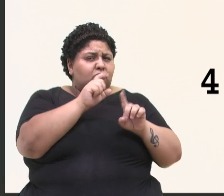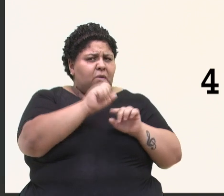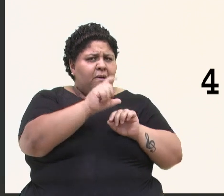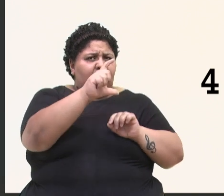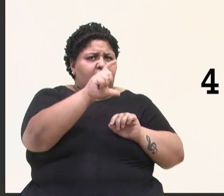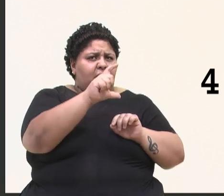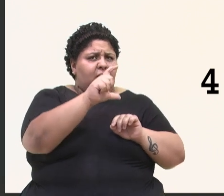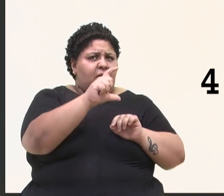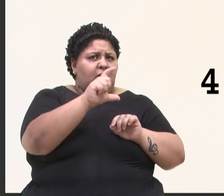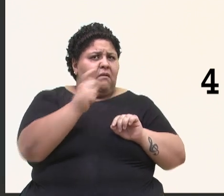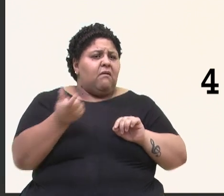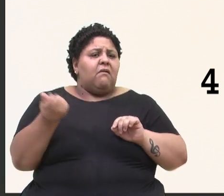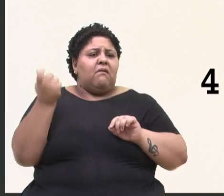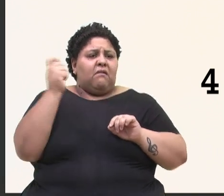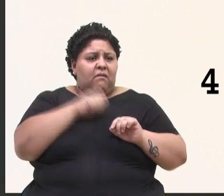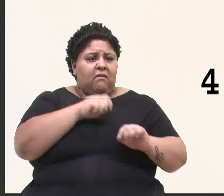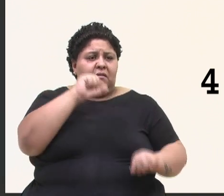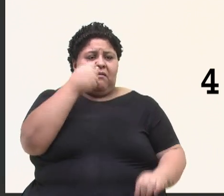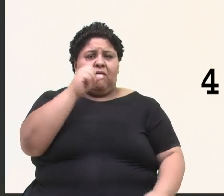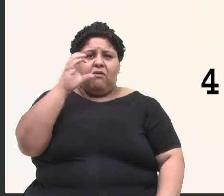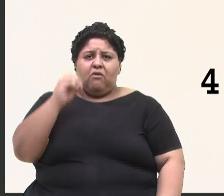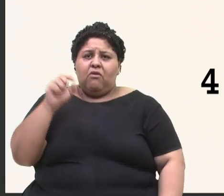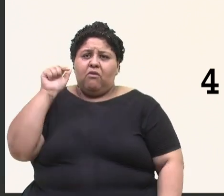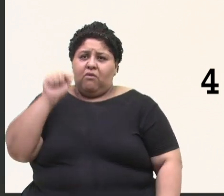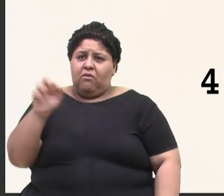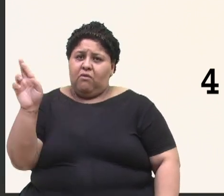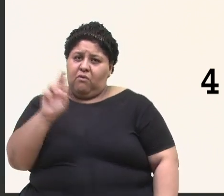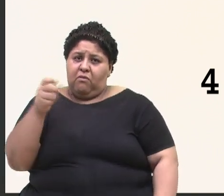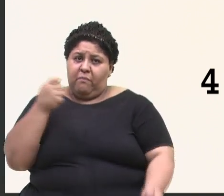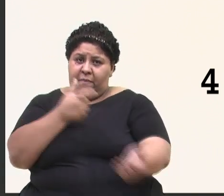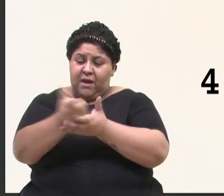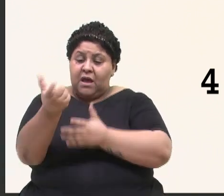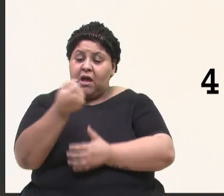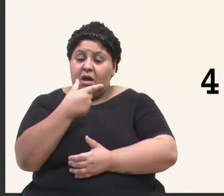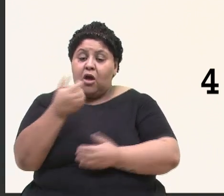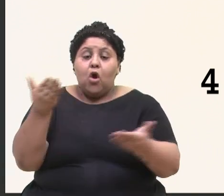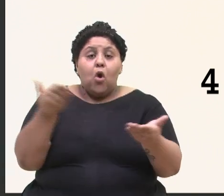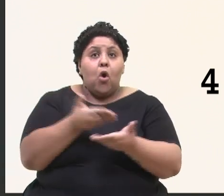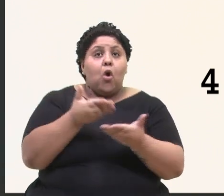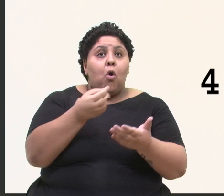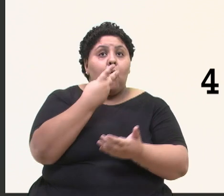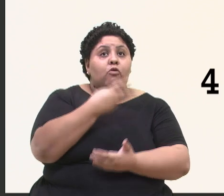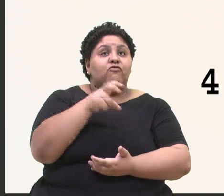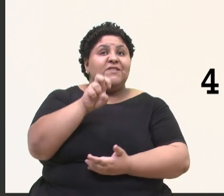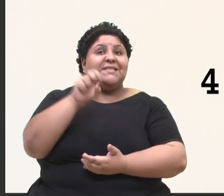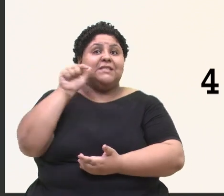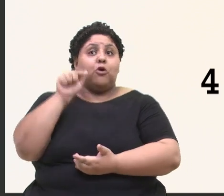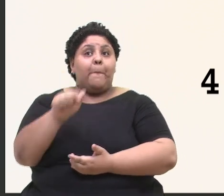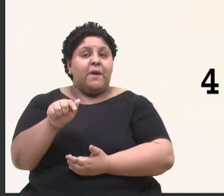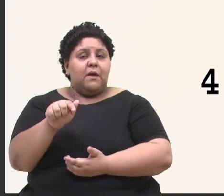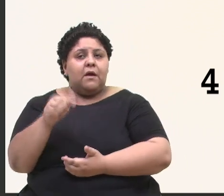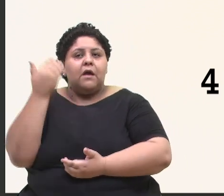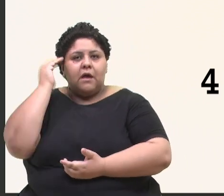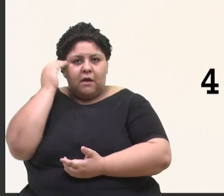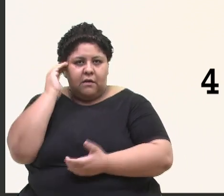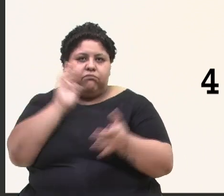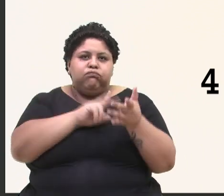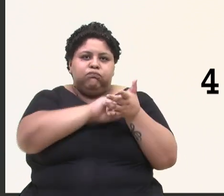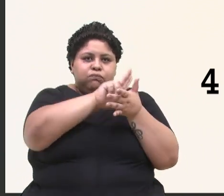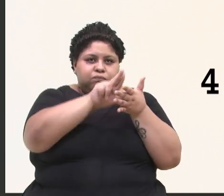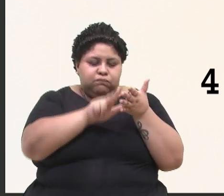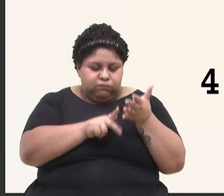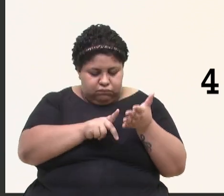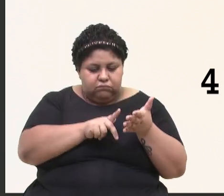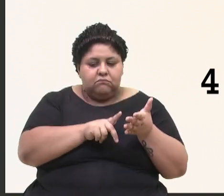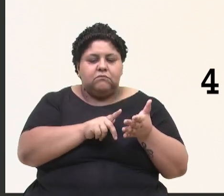São necessários R$80 mil para a compra do medicamento e atualmente ela tem 25 mil. Eu sei que vários dos colegas